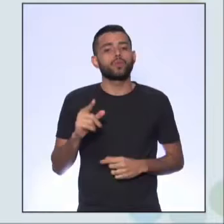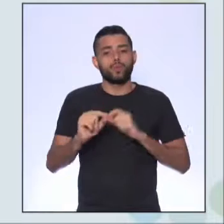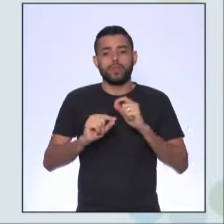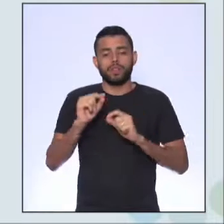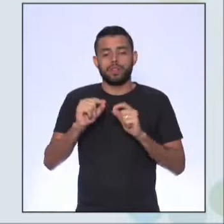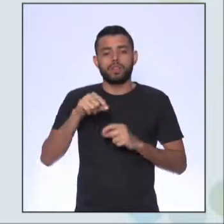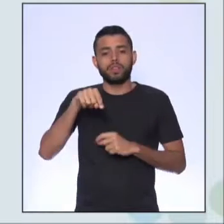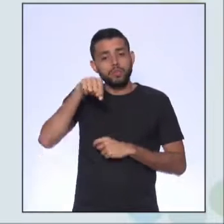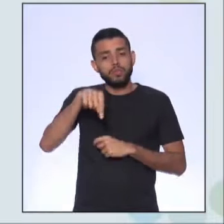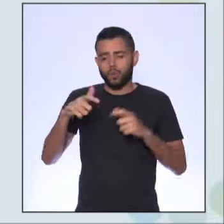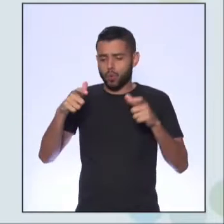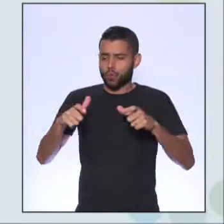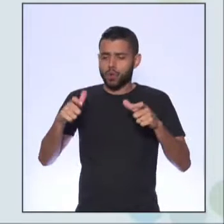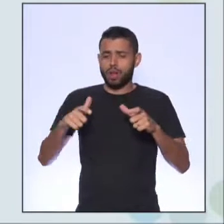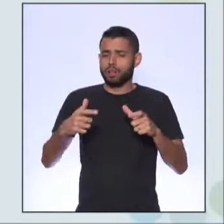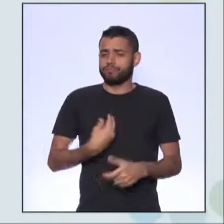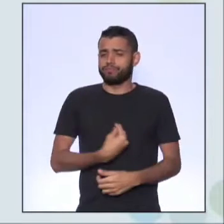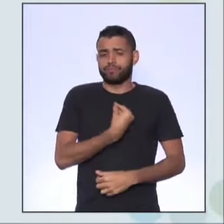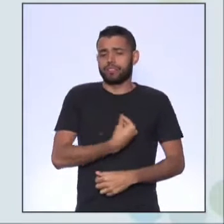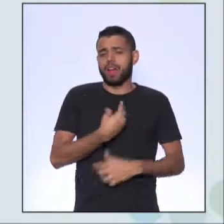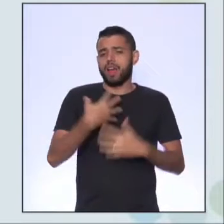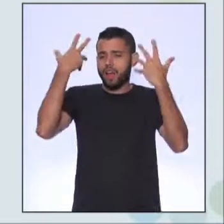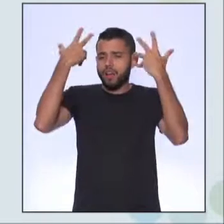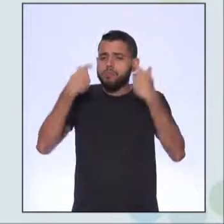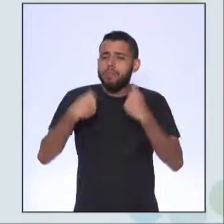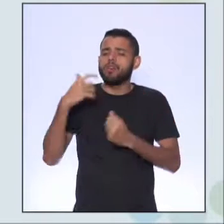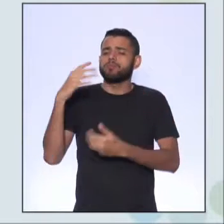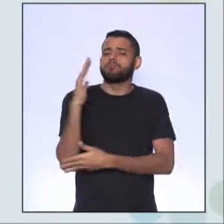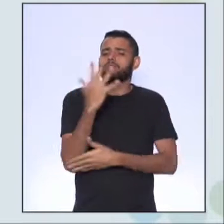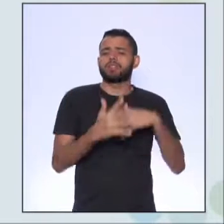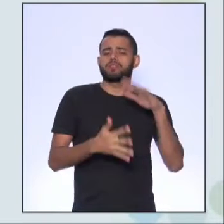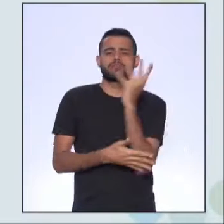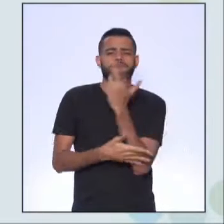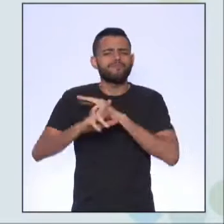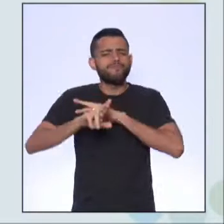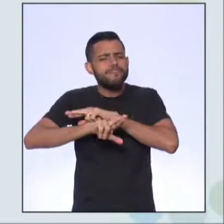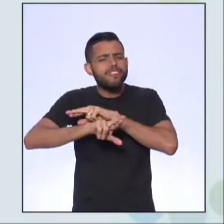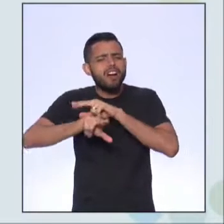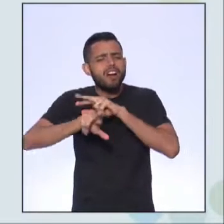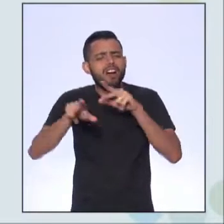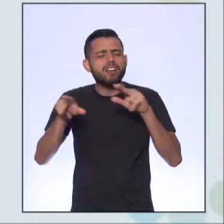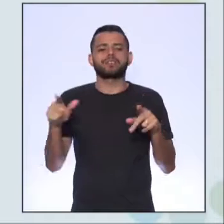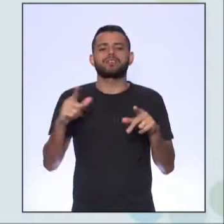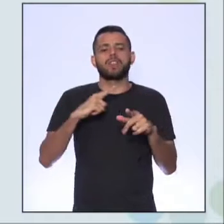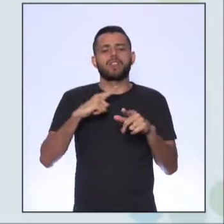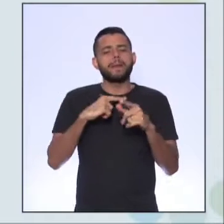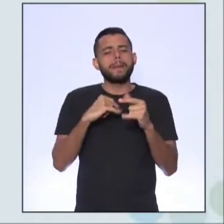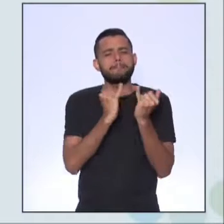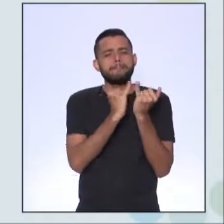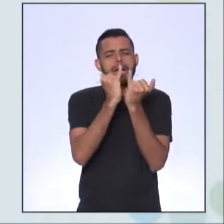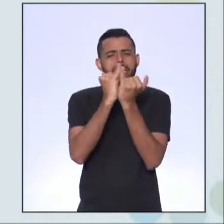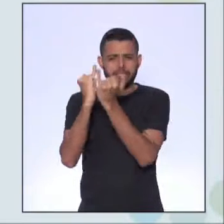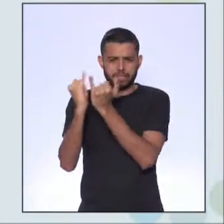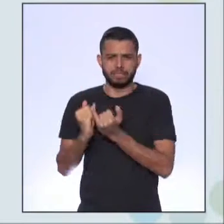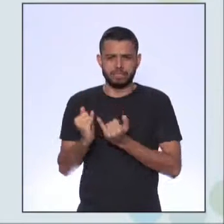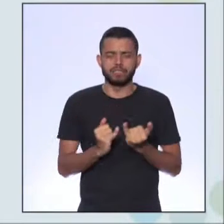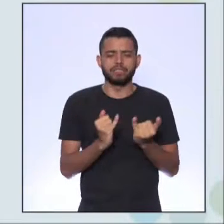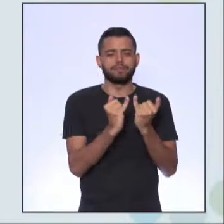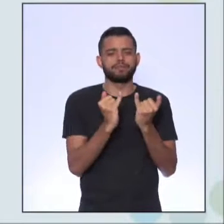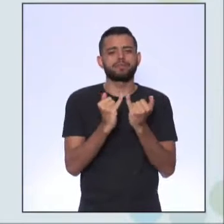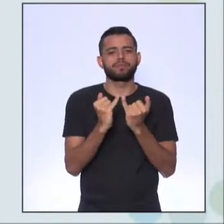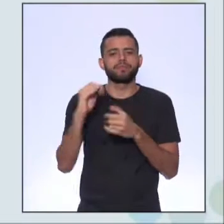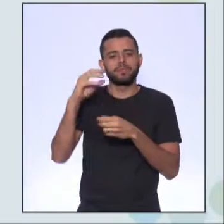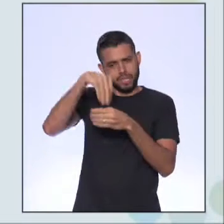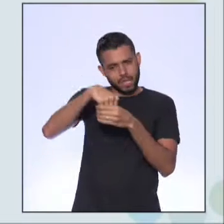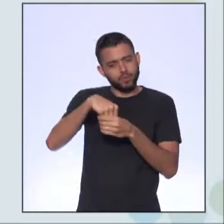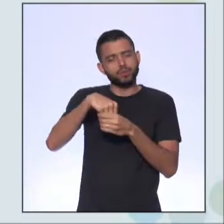uma grande área de vida formada por um complexo de ecossistemas com características homogêneas. Dentro de um